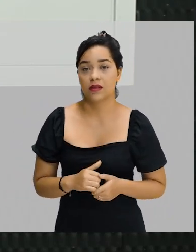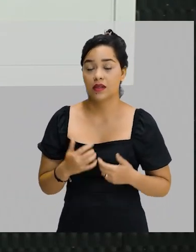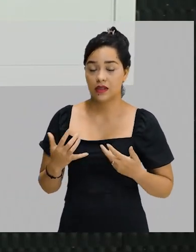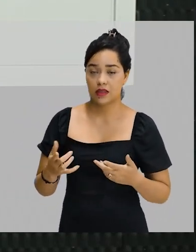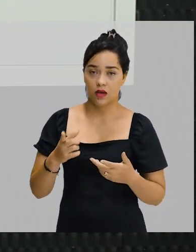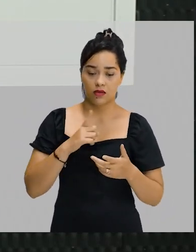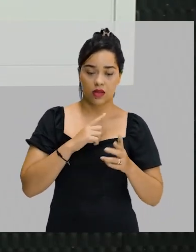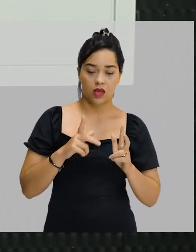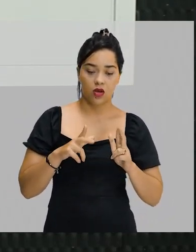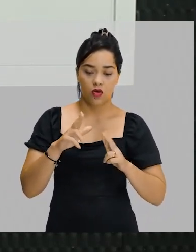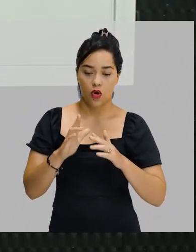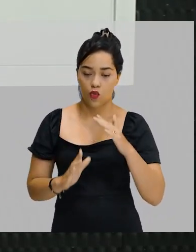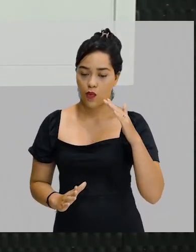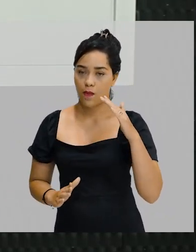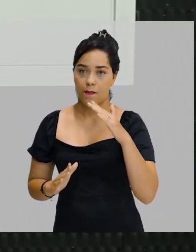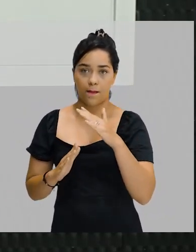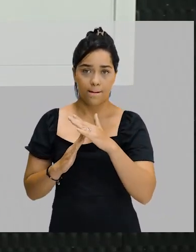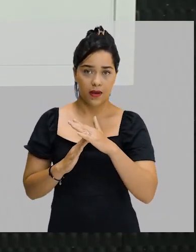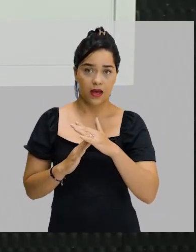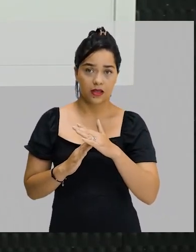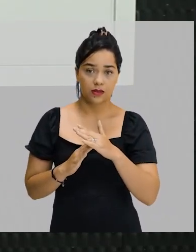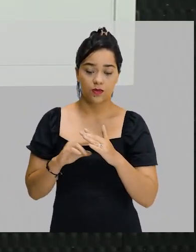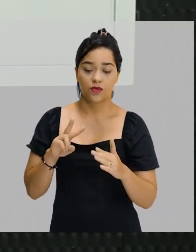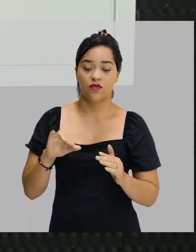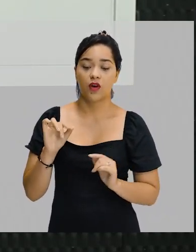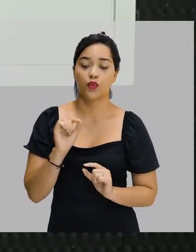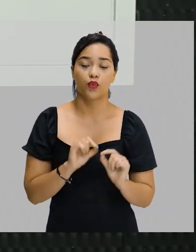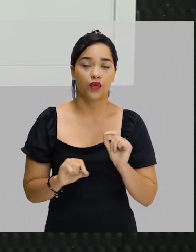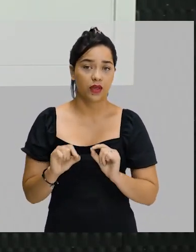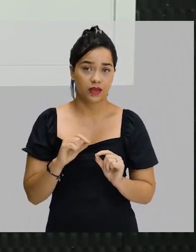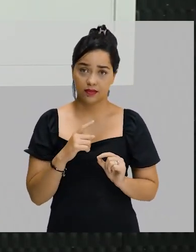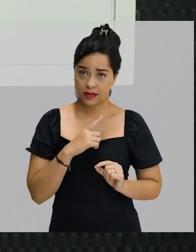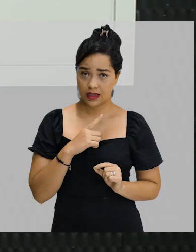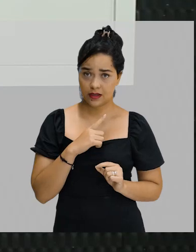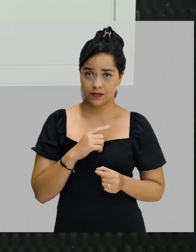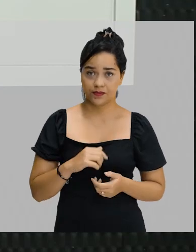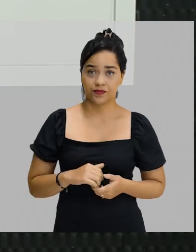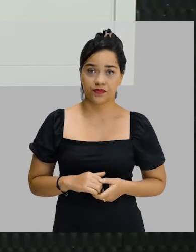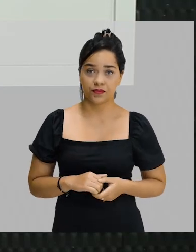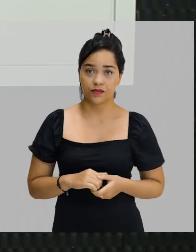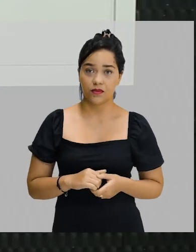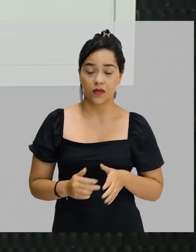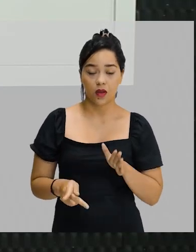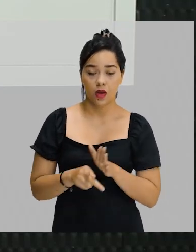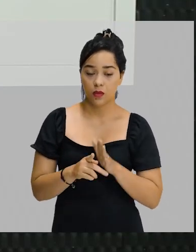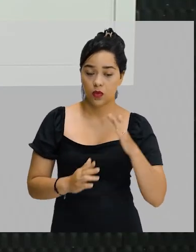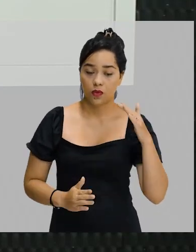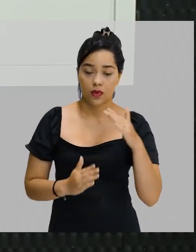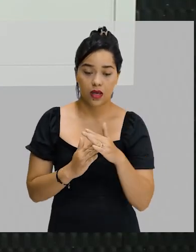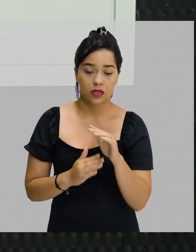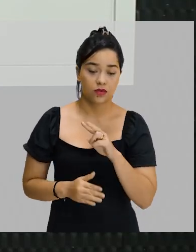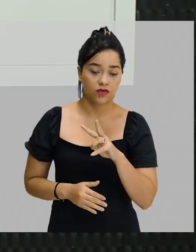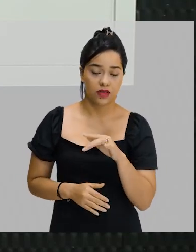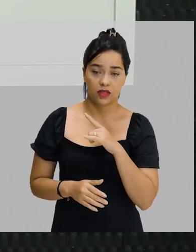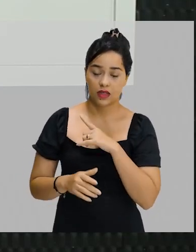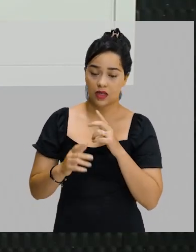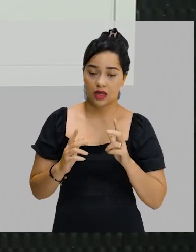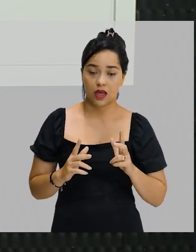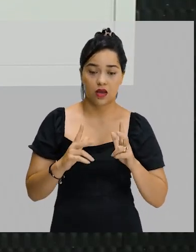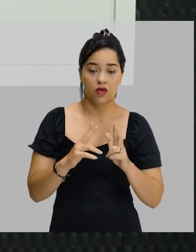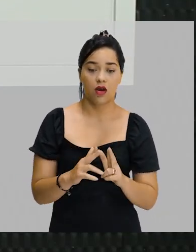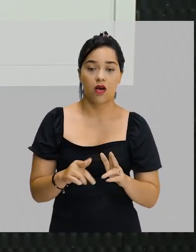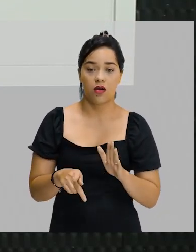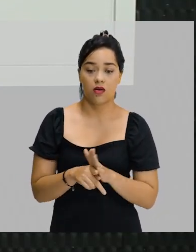ele está no máximo, ele vai ser o quê? Quando ele está no máximo, ele vai ser igual